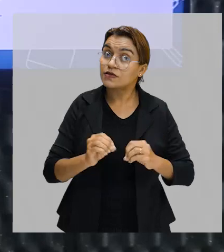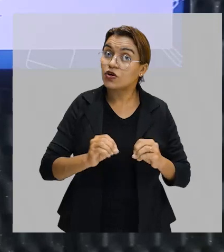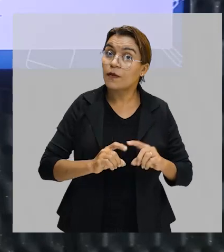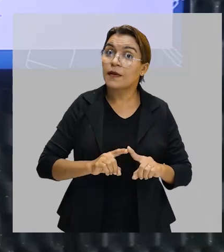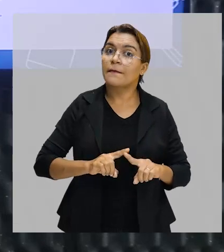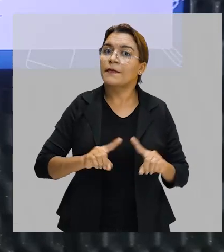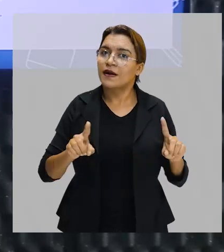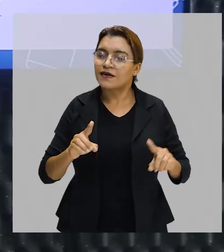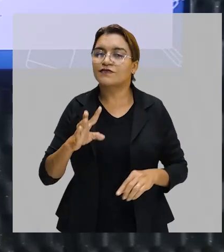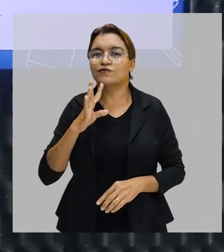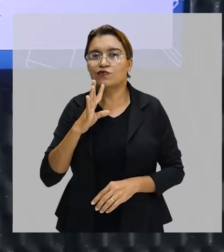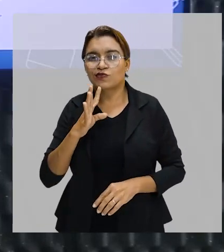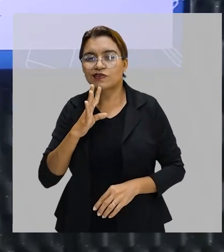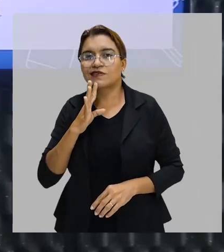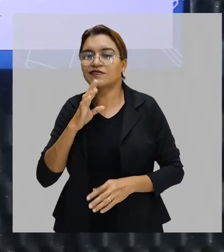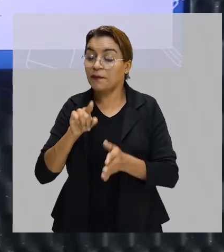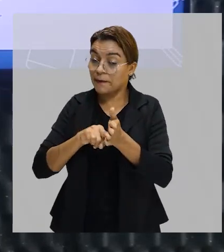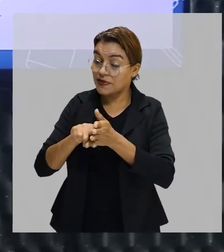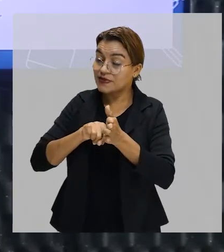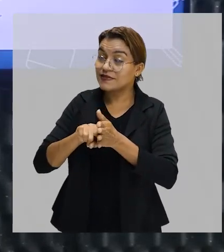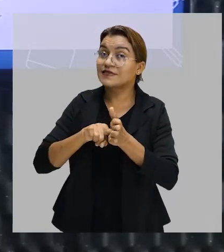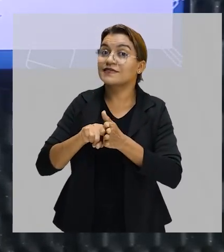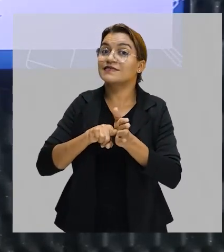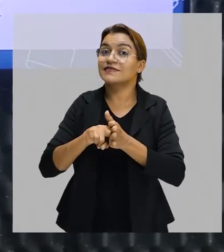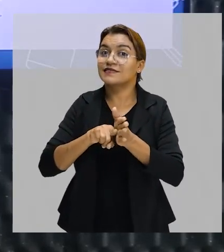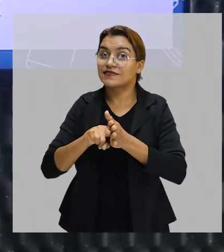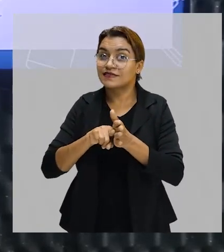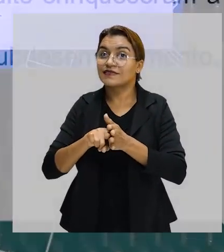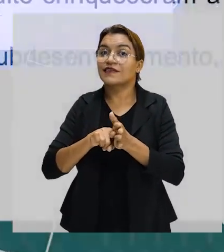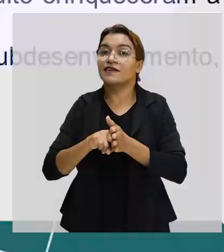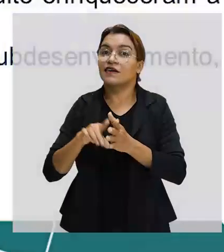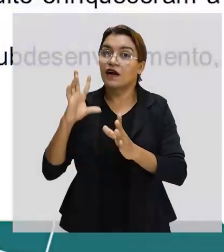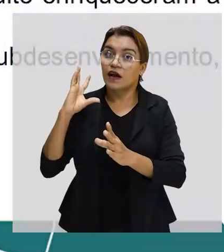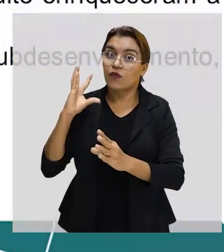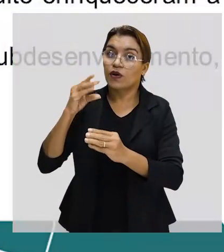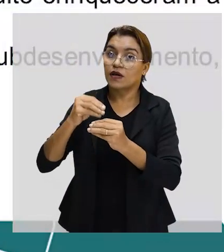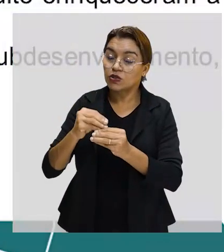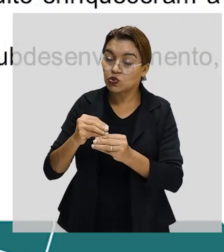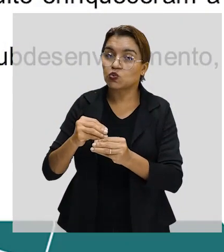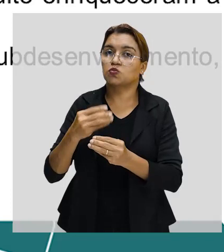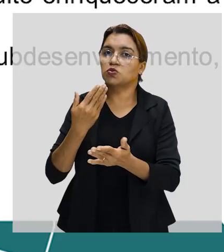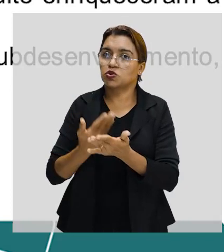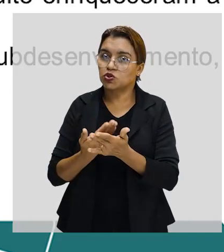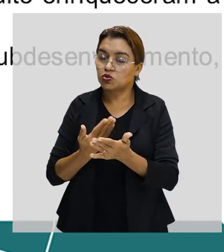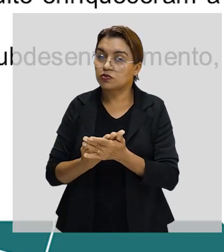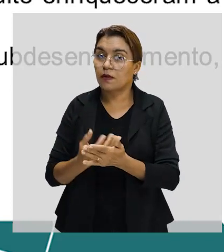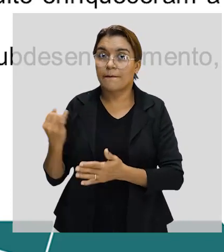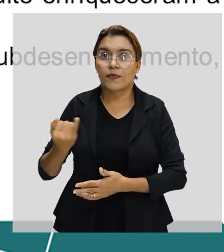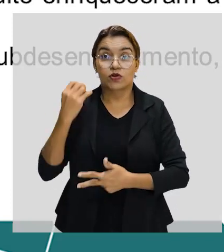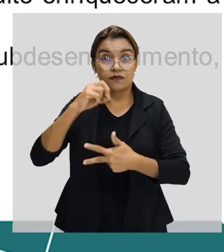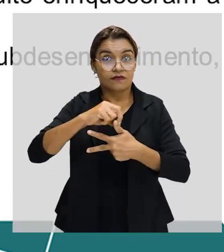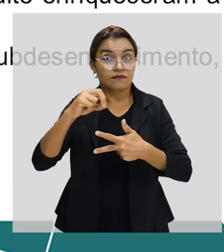mas vai conhecer, vai pesquisar, vai ver o resumo, isso é importante aí para o vestibular.